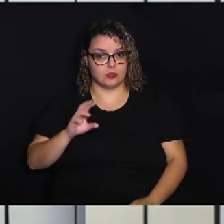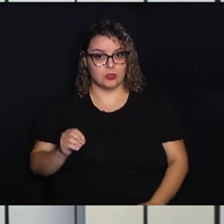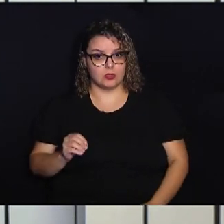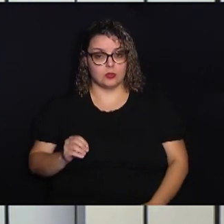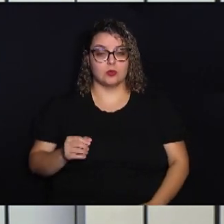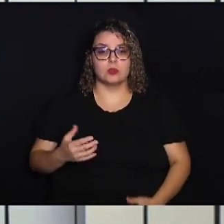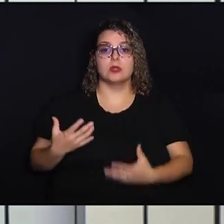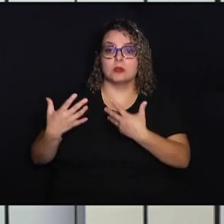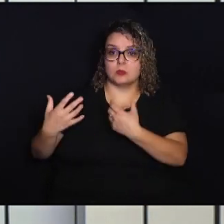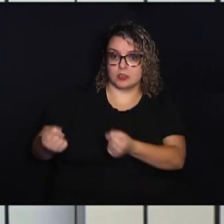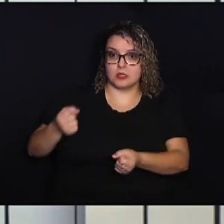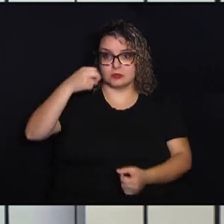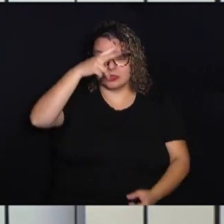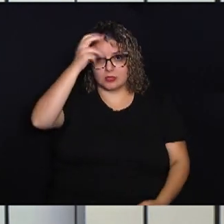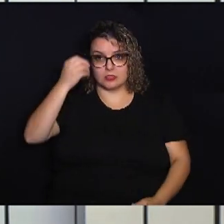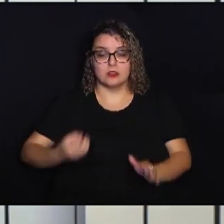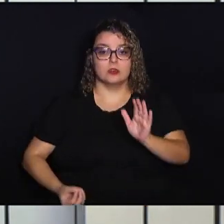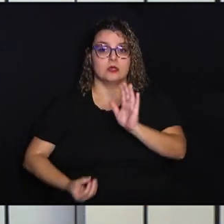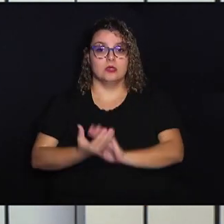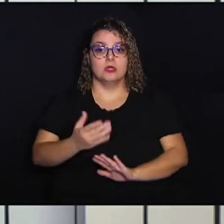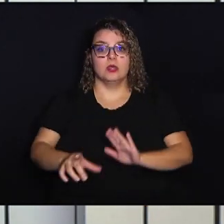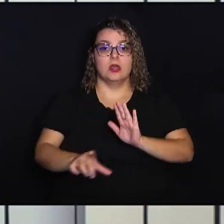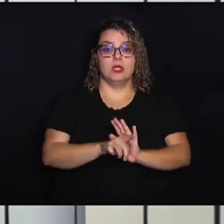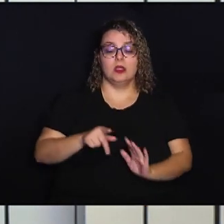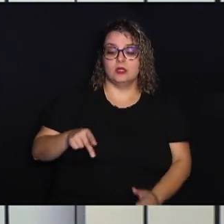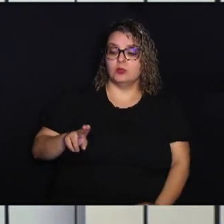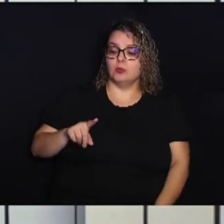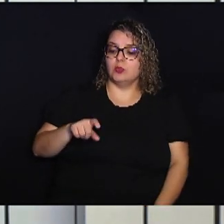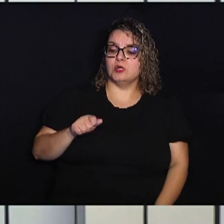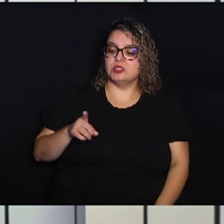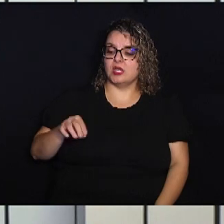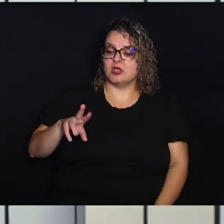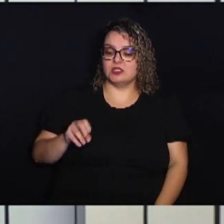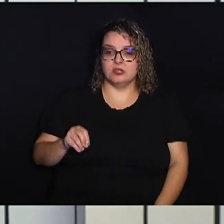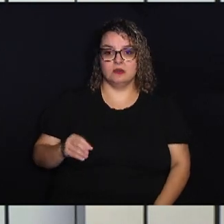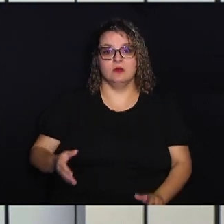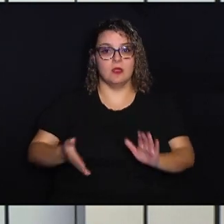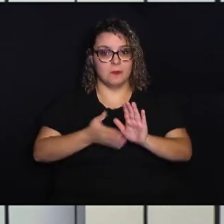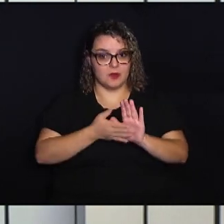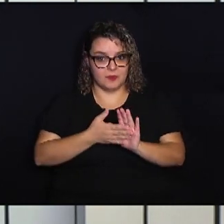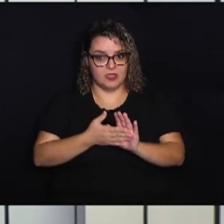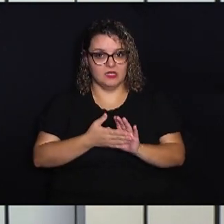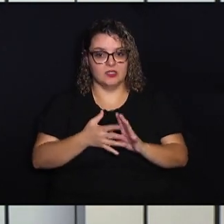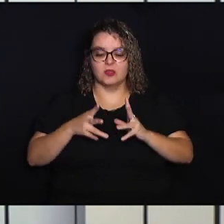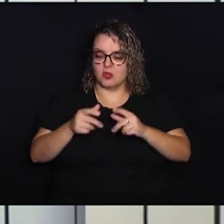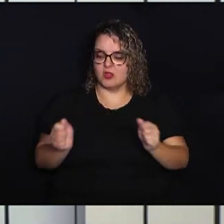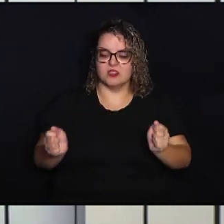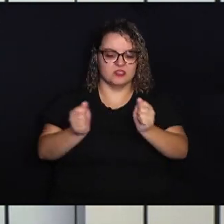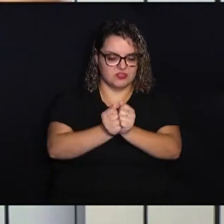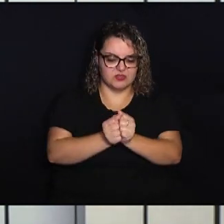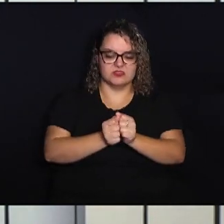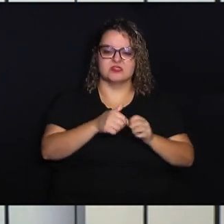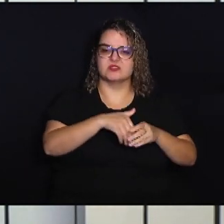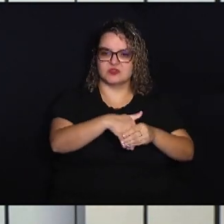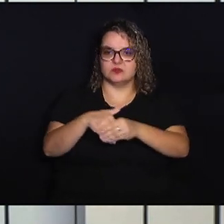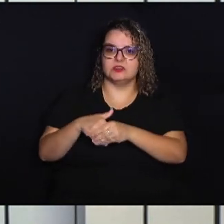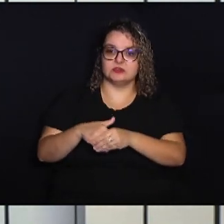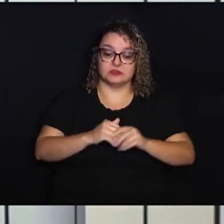com a prevenção, de forma preventiva. E o PROERD age preventivamente, né? Com o público-alvo